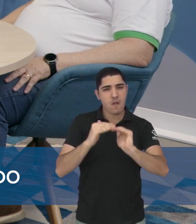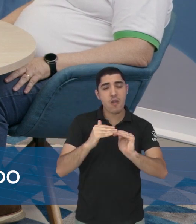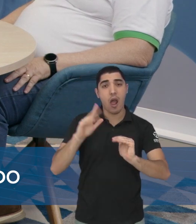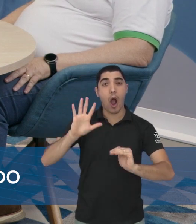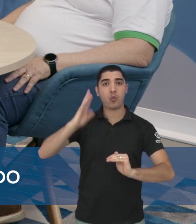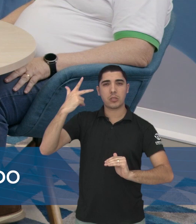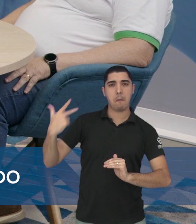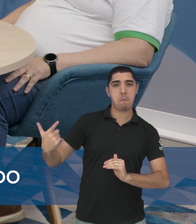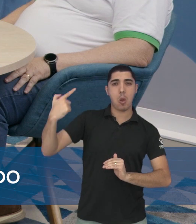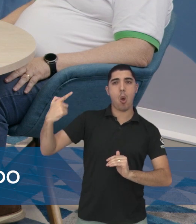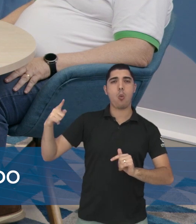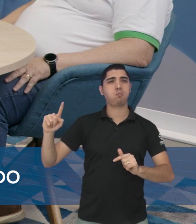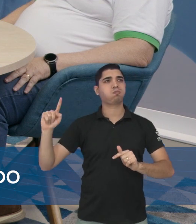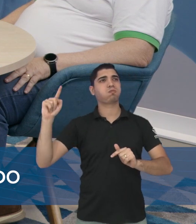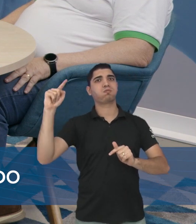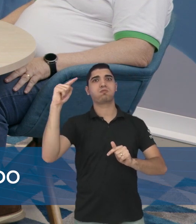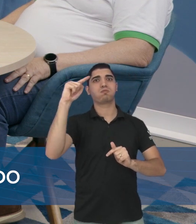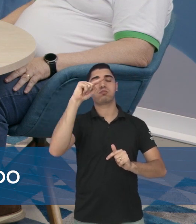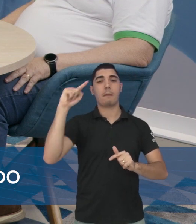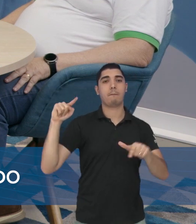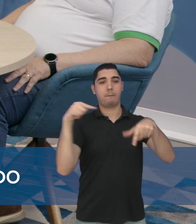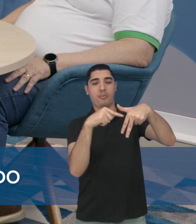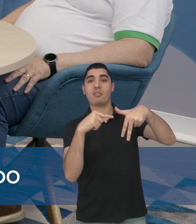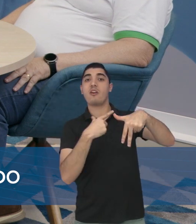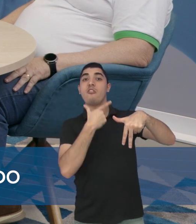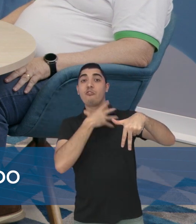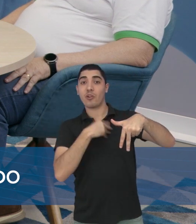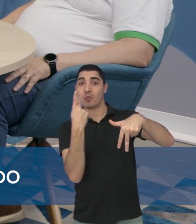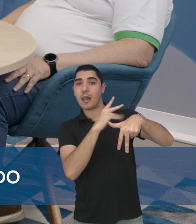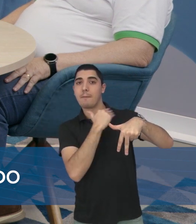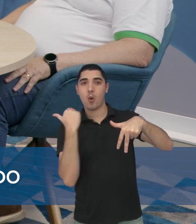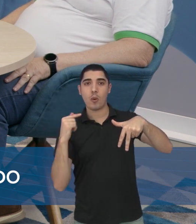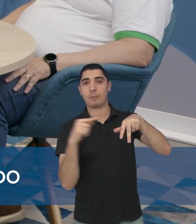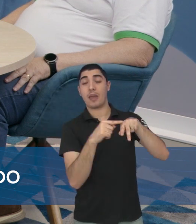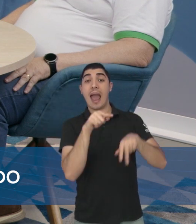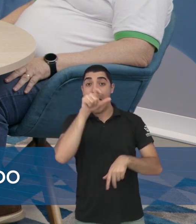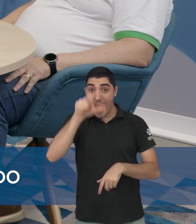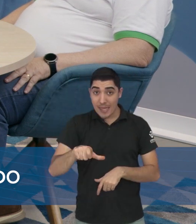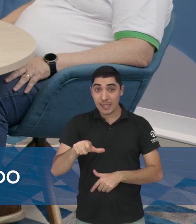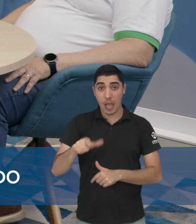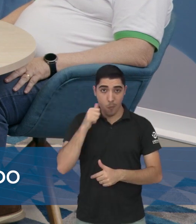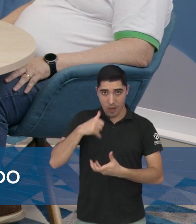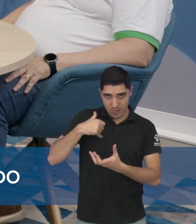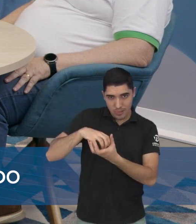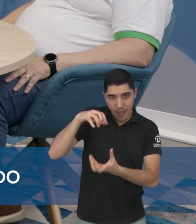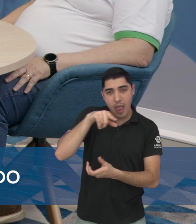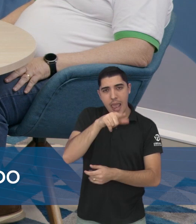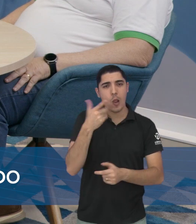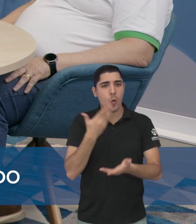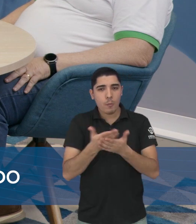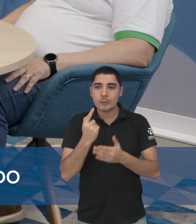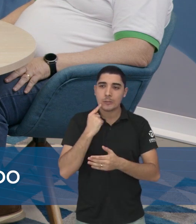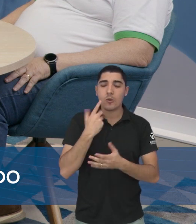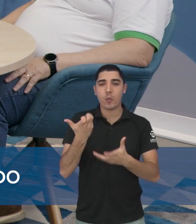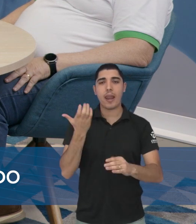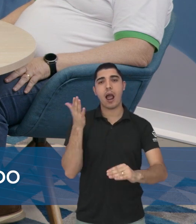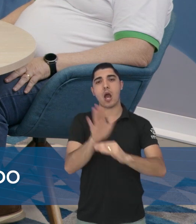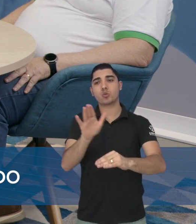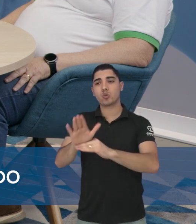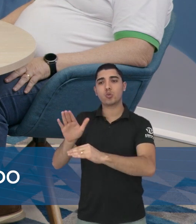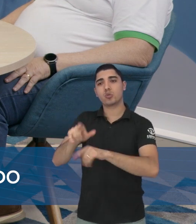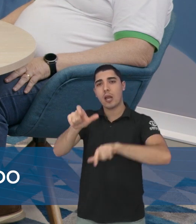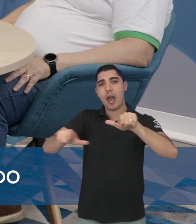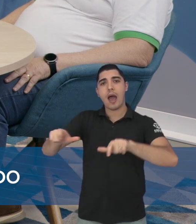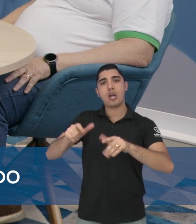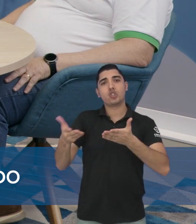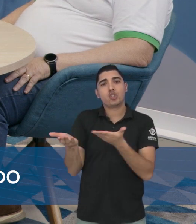aí ela usou, né, dessa dor e ela realiza um trabalho com esses jovens que estão em situação de vulnerabilidade.